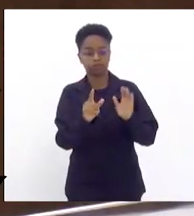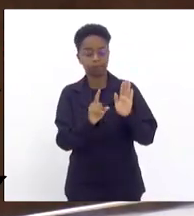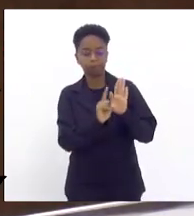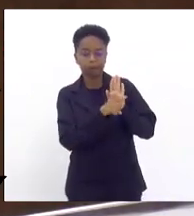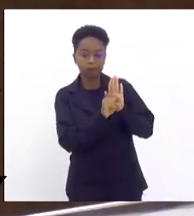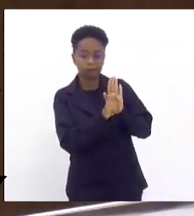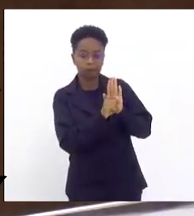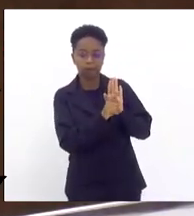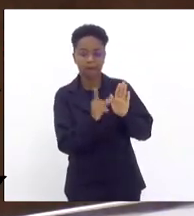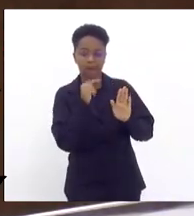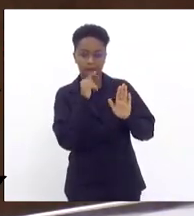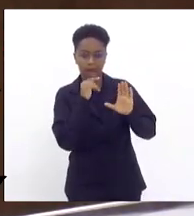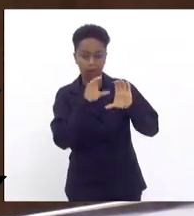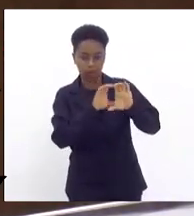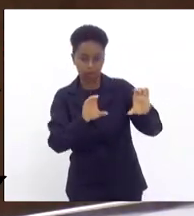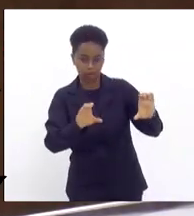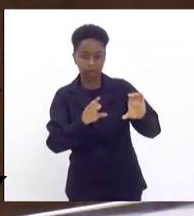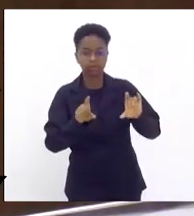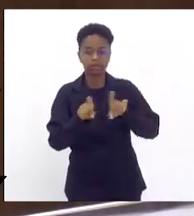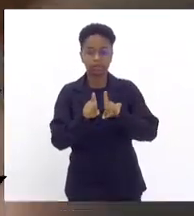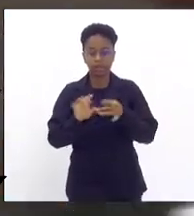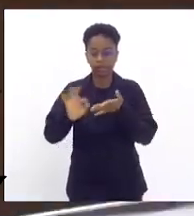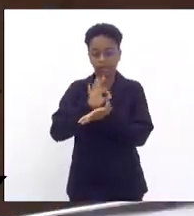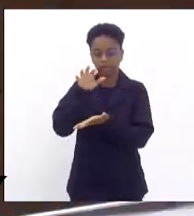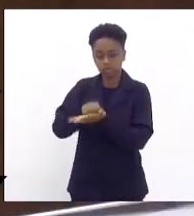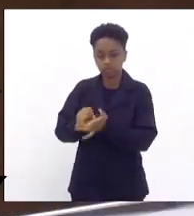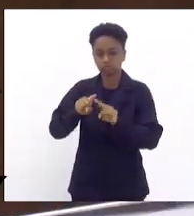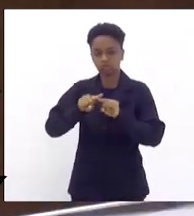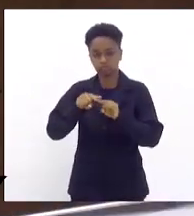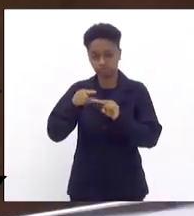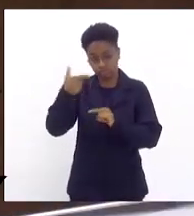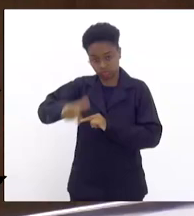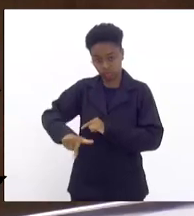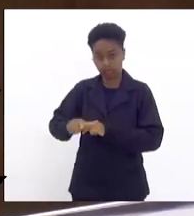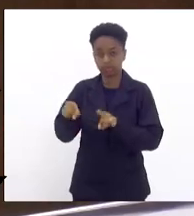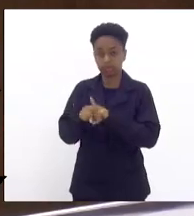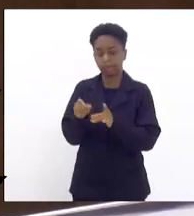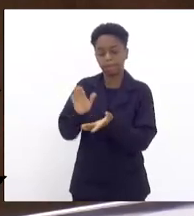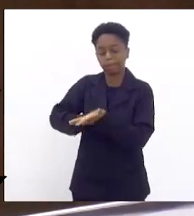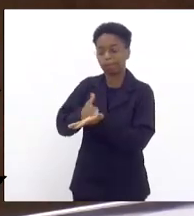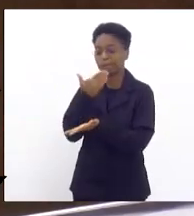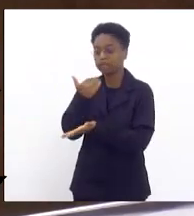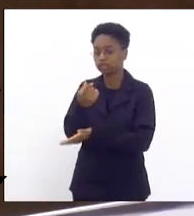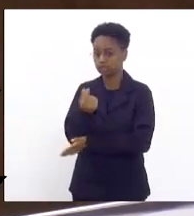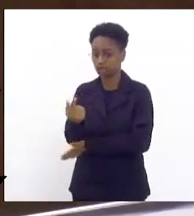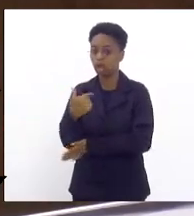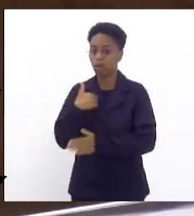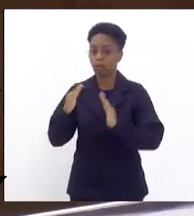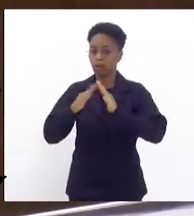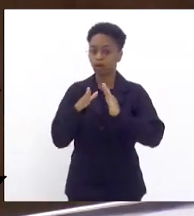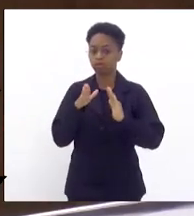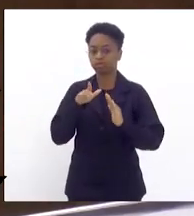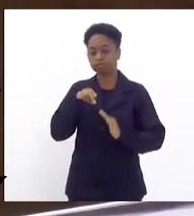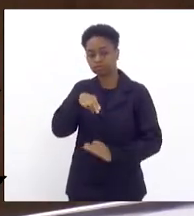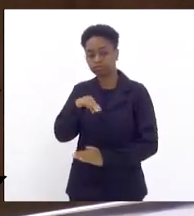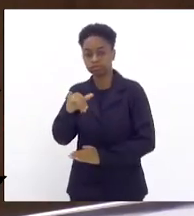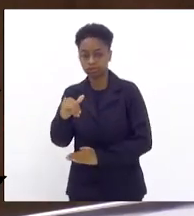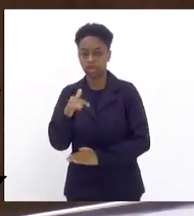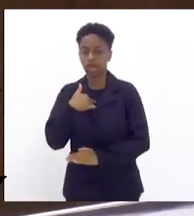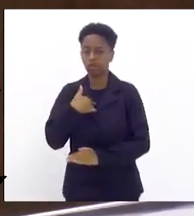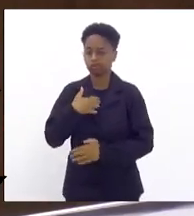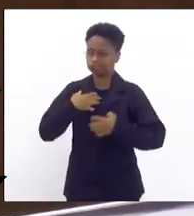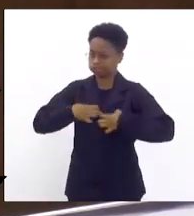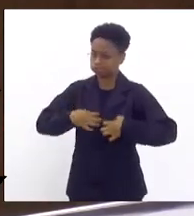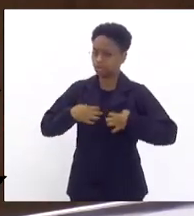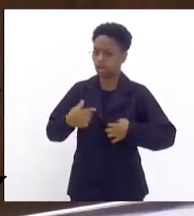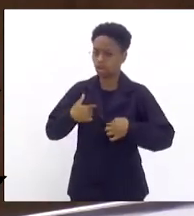recadastrar e cobrar. Cobra-se até onde não tem. Eu mesmo, morador de Nova Iguaçu, estou estarrecido. Estou entrando na justiça contra a água do Rio.